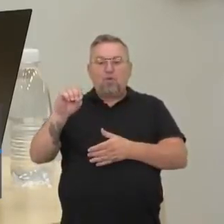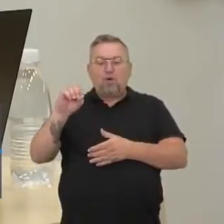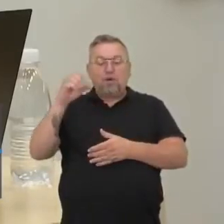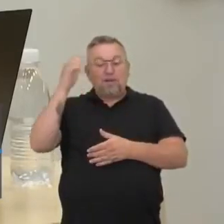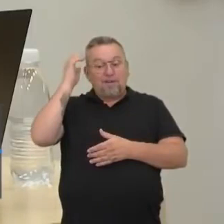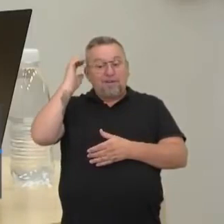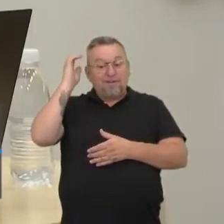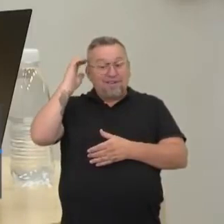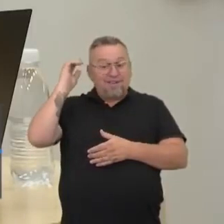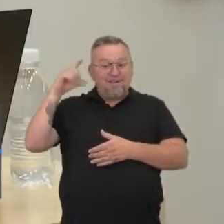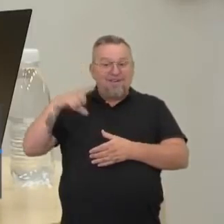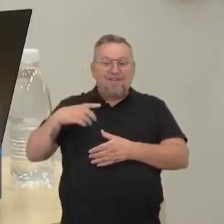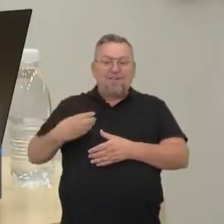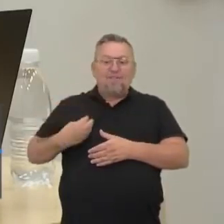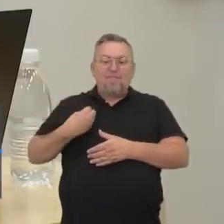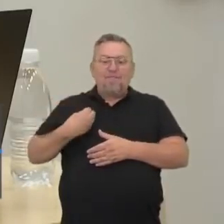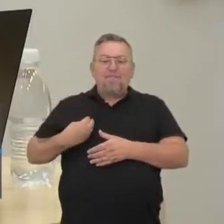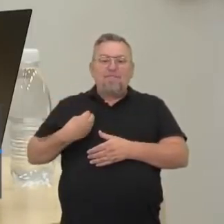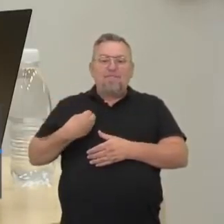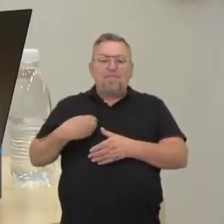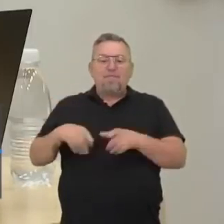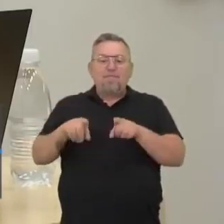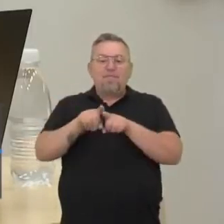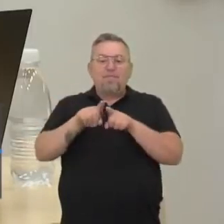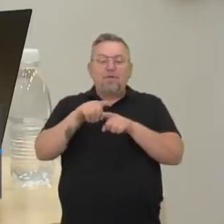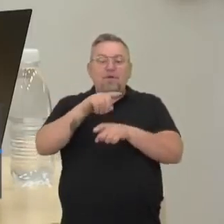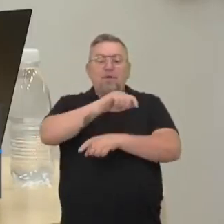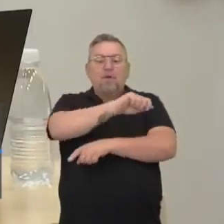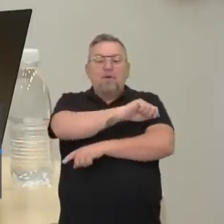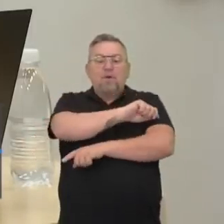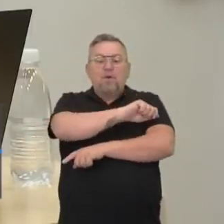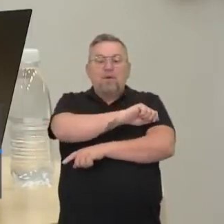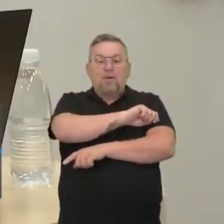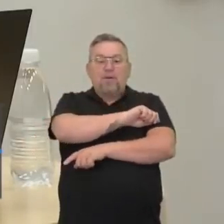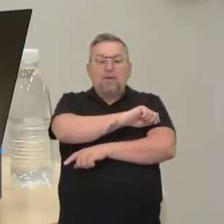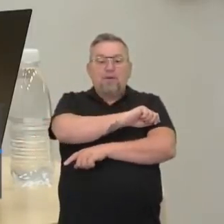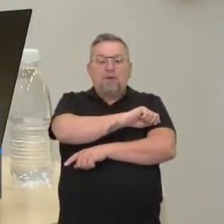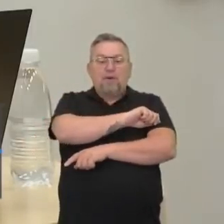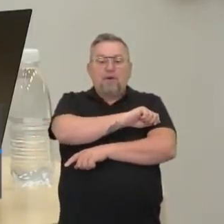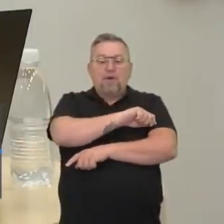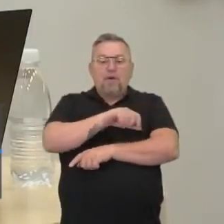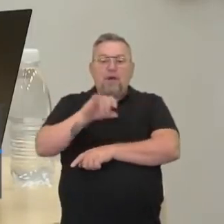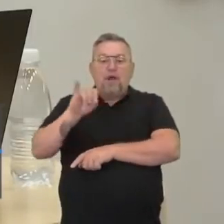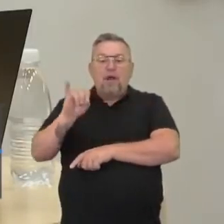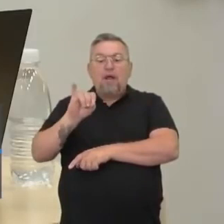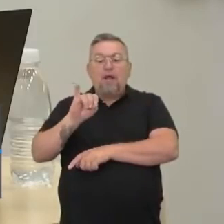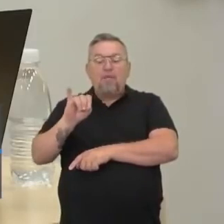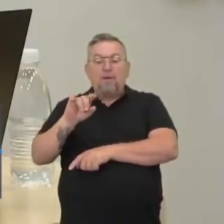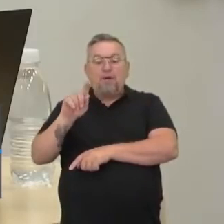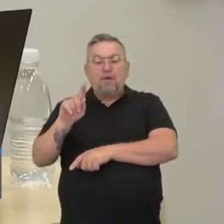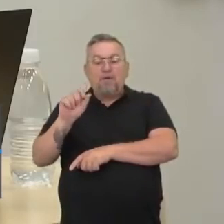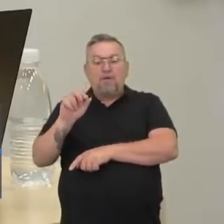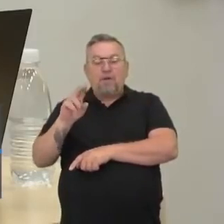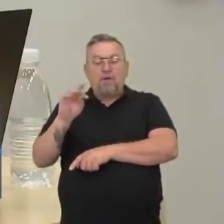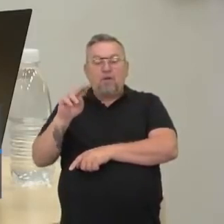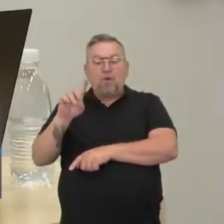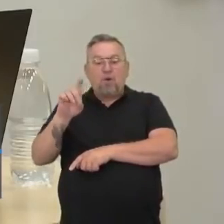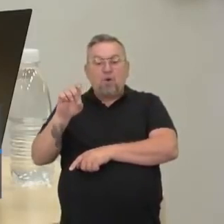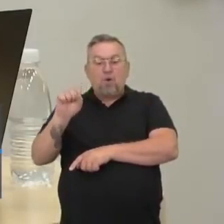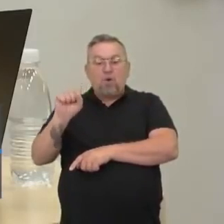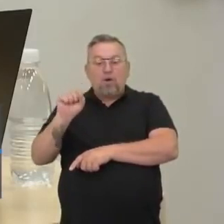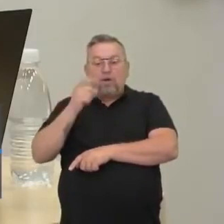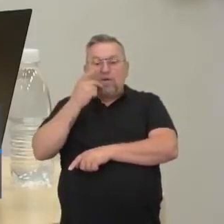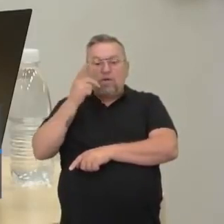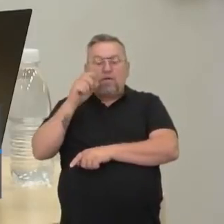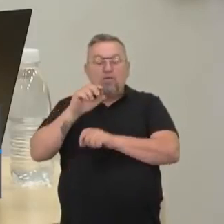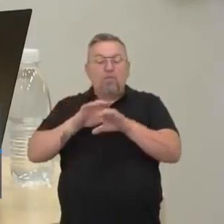que estão presentes aqui também. E os alunos da Irmã Gertrudes responderam assim, ele utiliza os